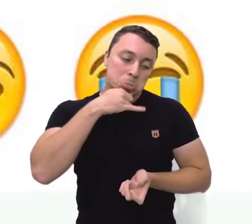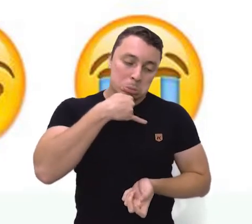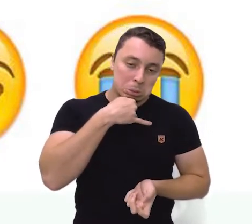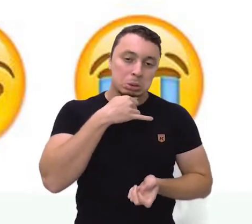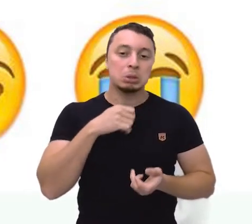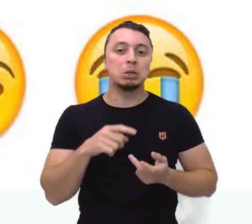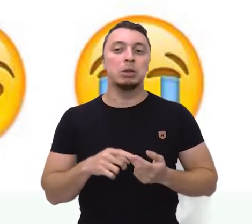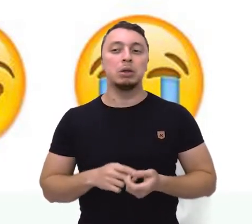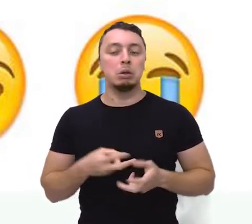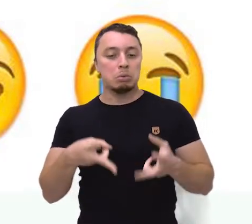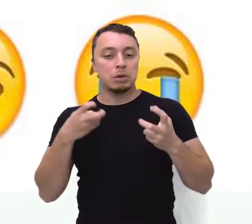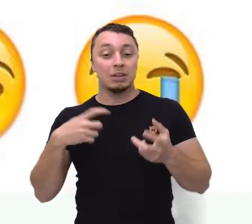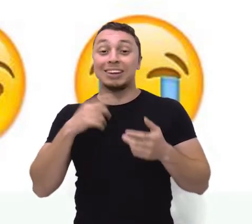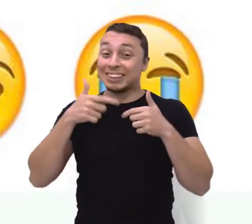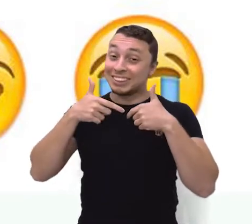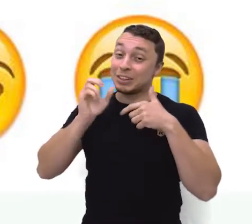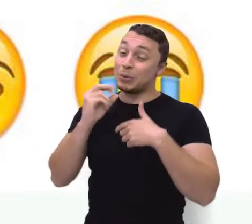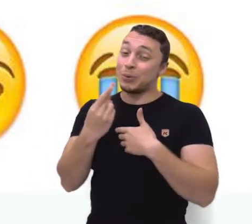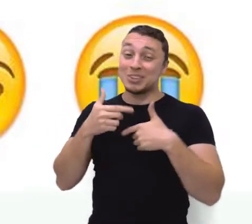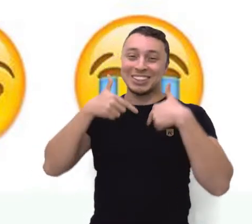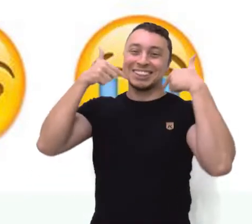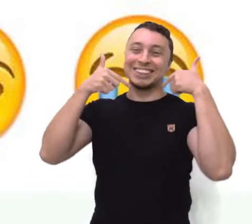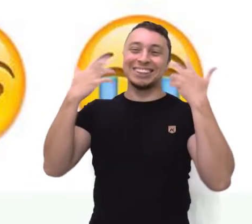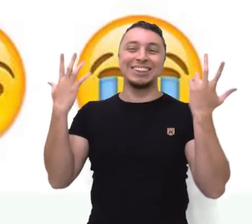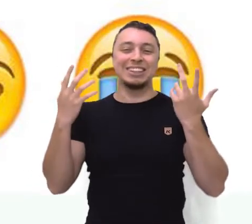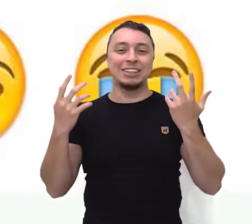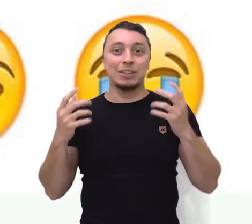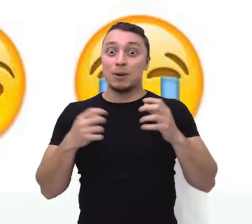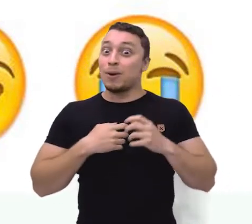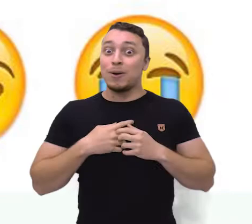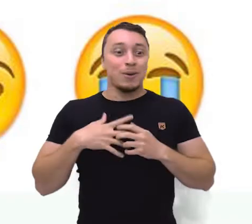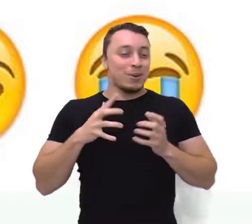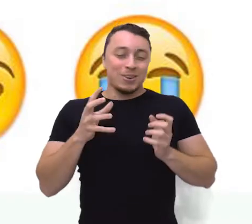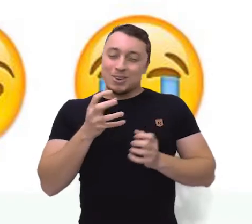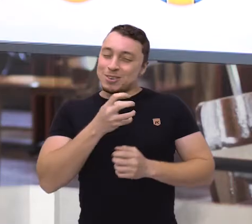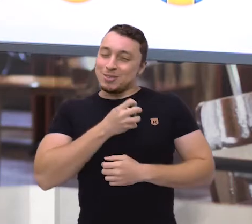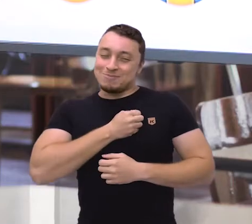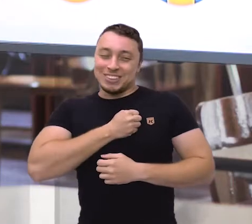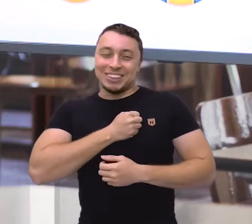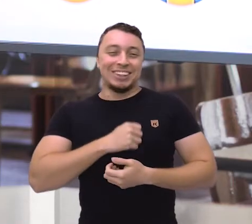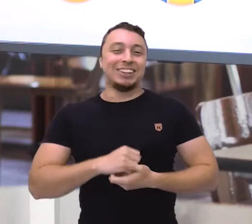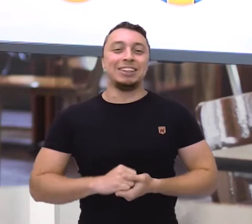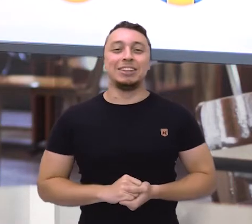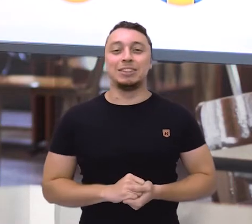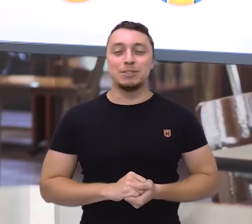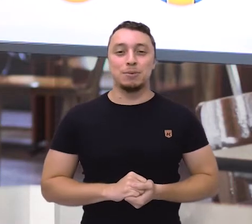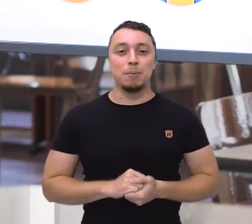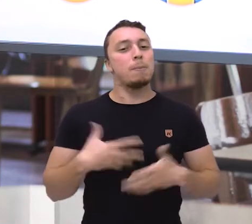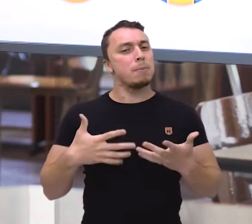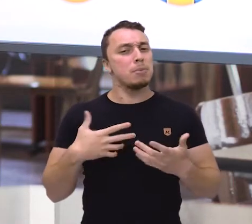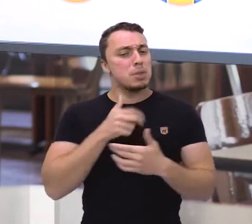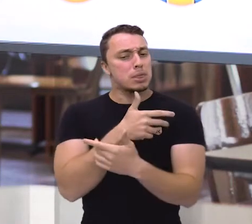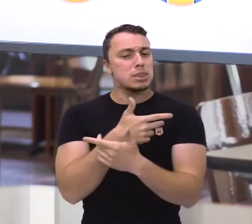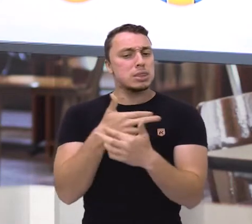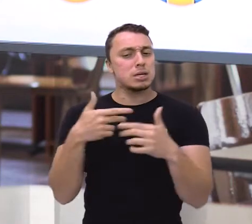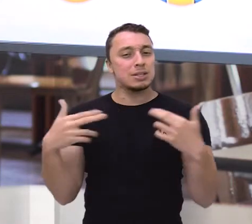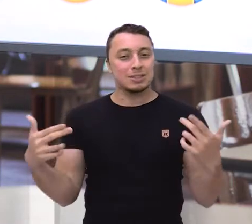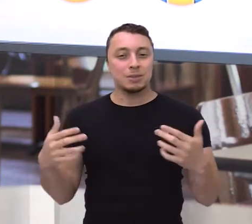podemos perceber aqui, uma carinha feliz, uma carinha de apaixonado. Então, são meios